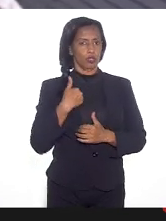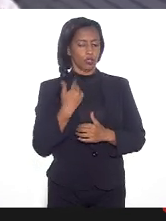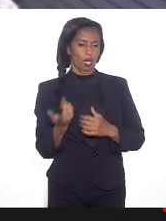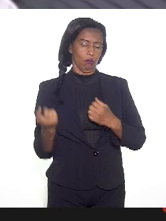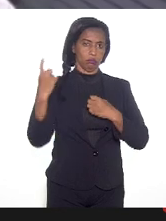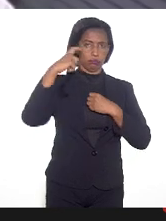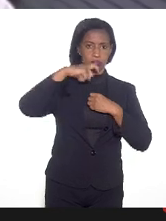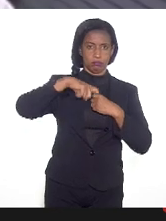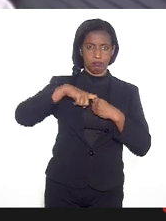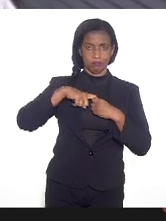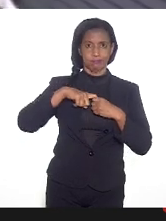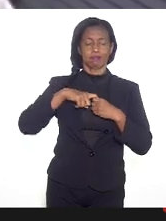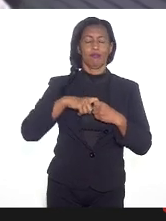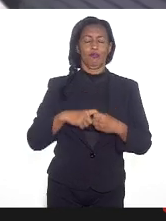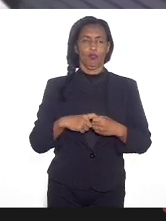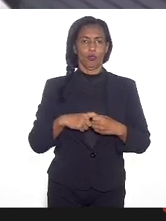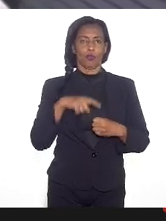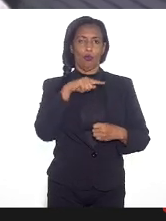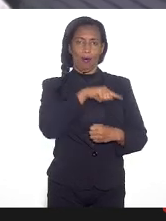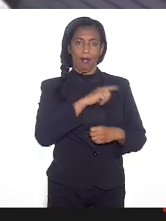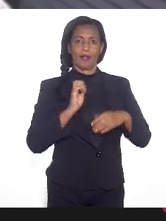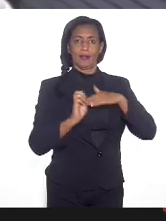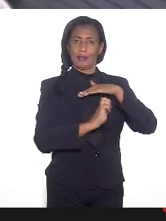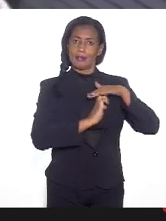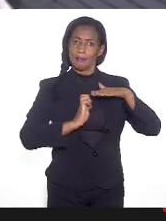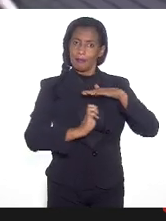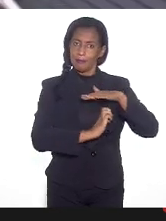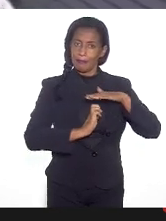né, os acessos a essas empresas que